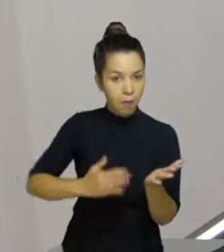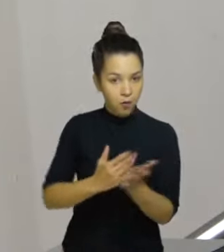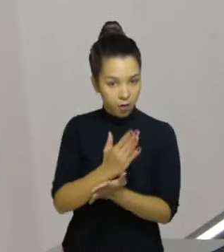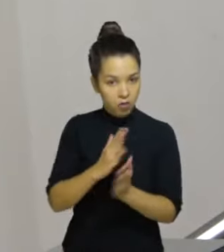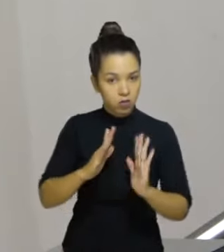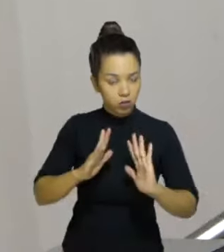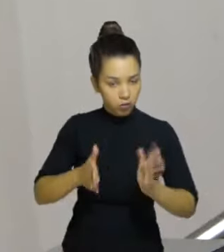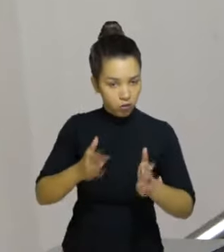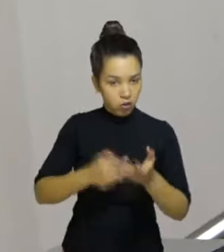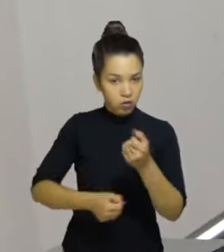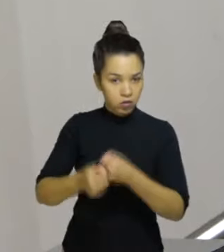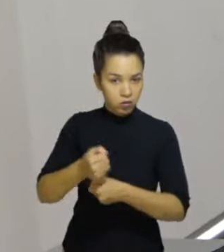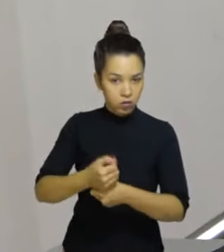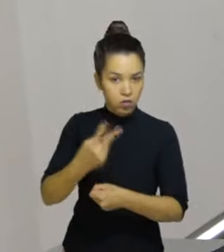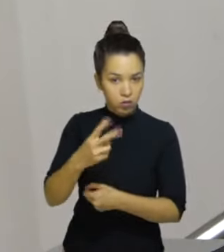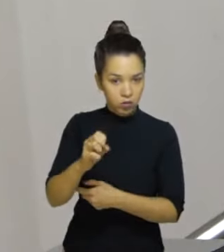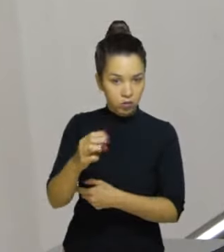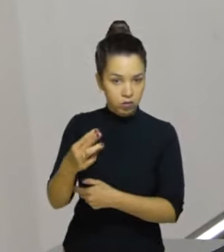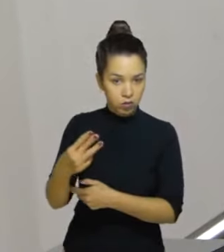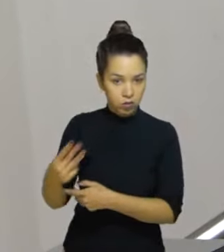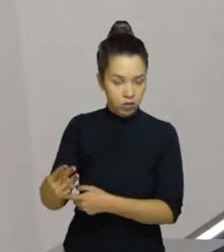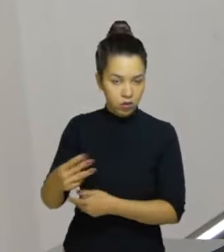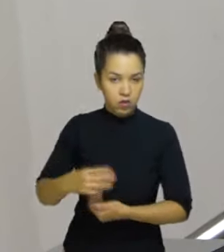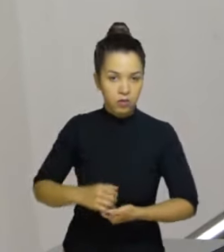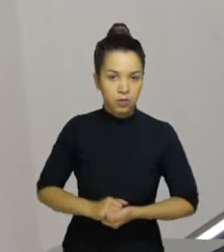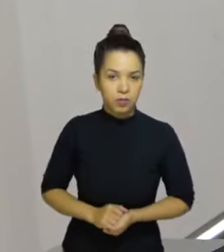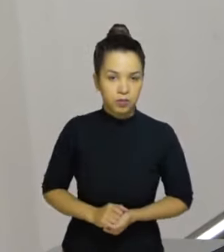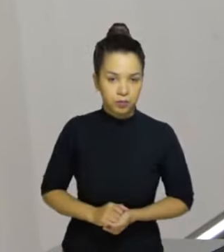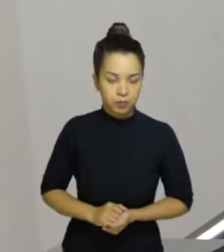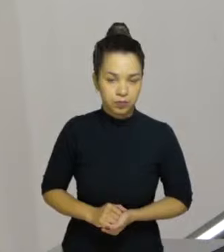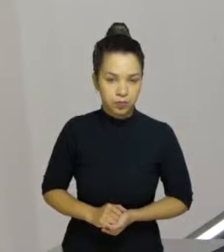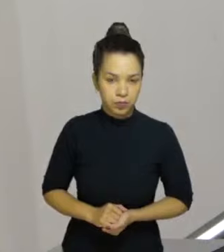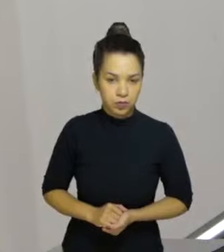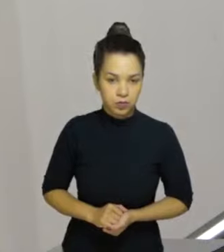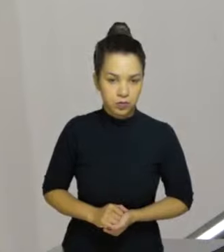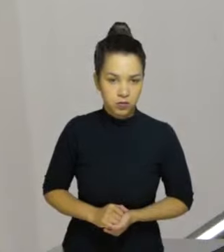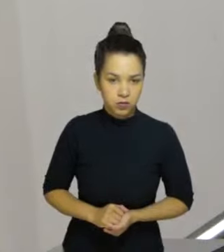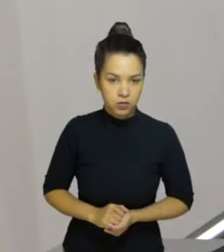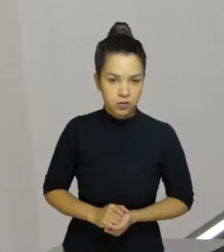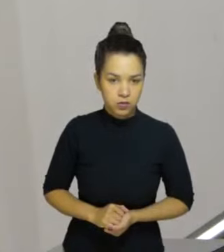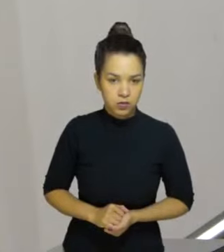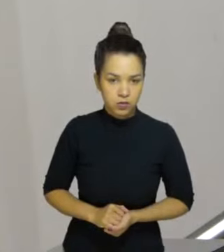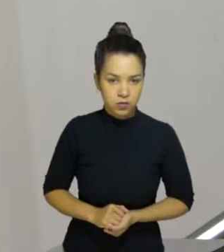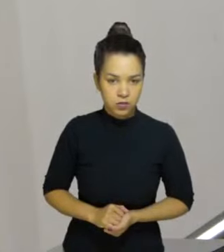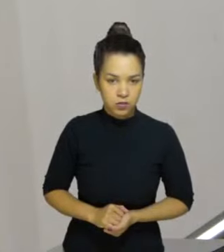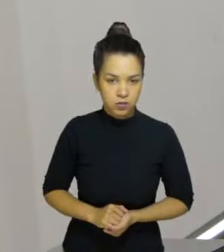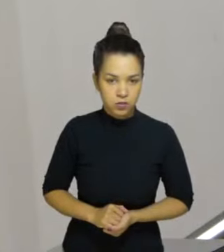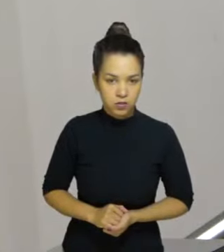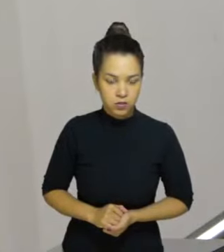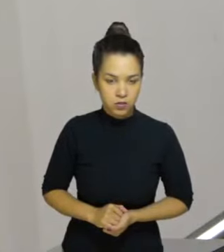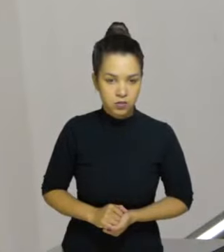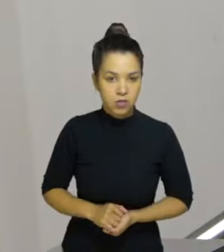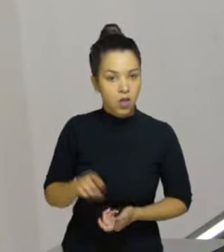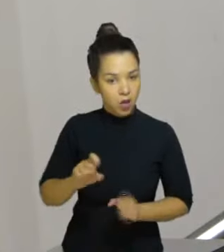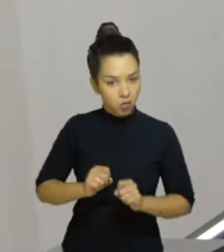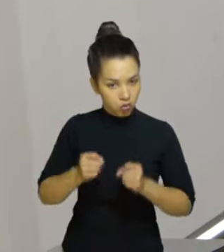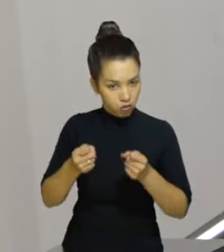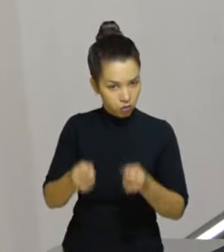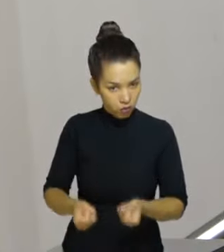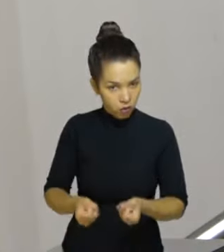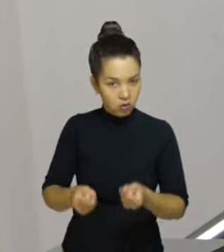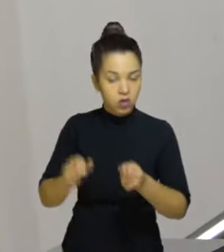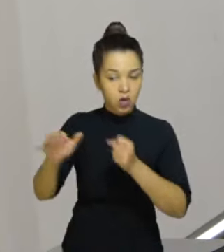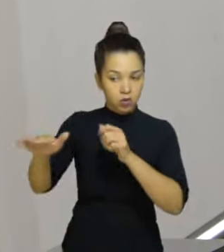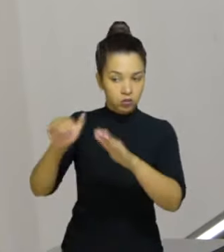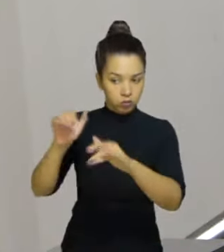defasagem da PM de Santa Catarina. que empreenda esforços para a convocação de todos os